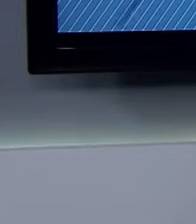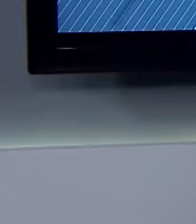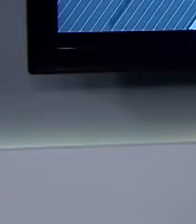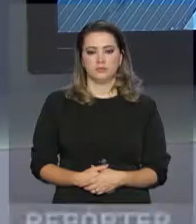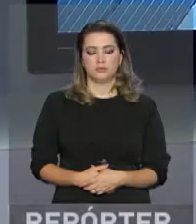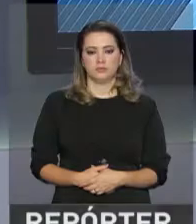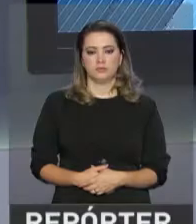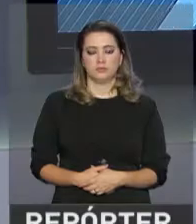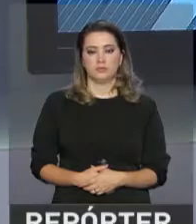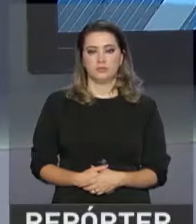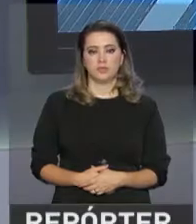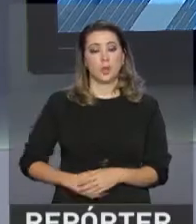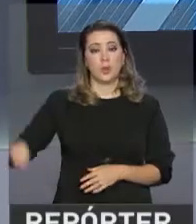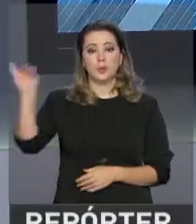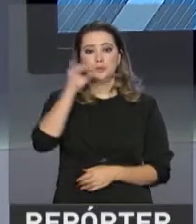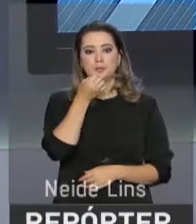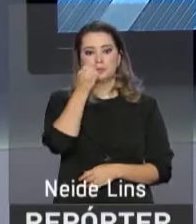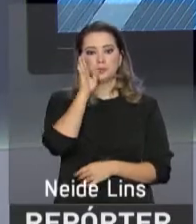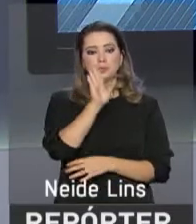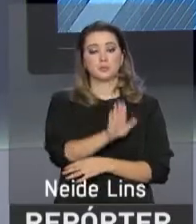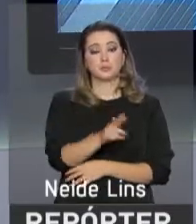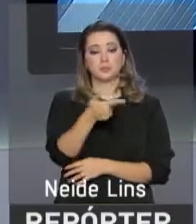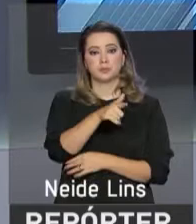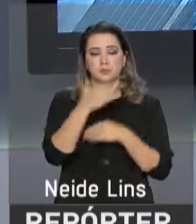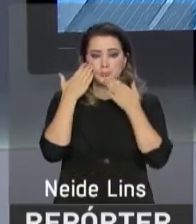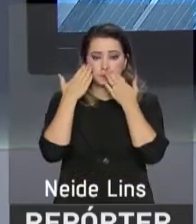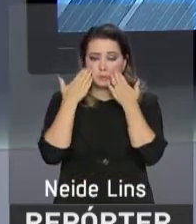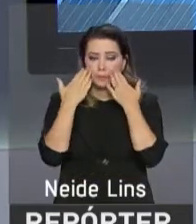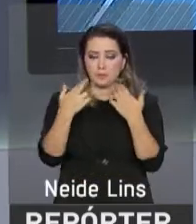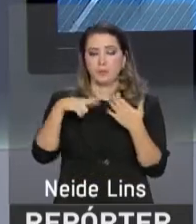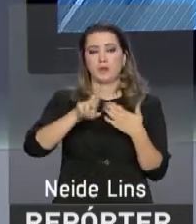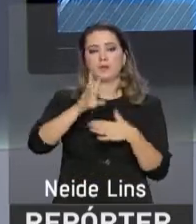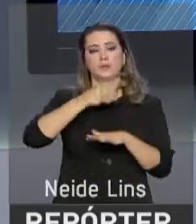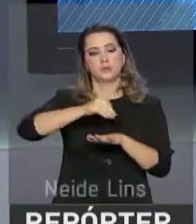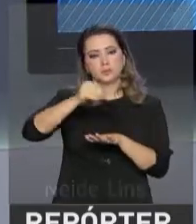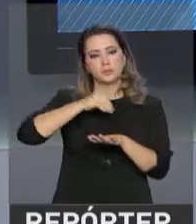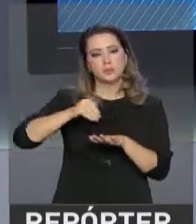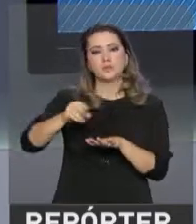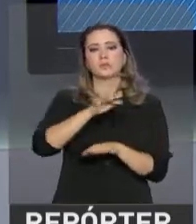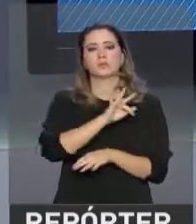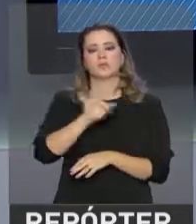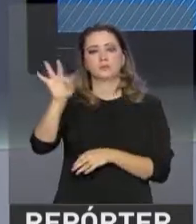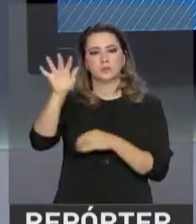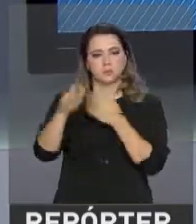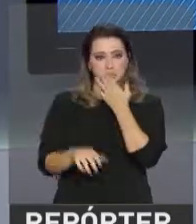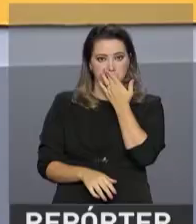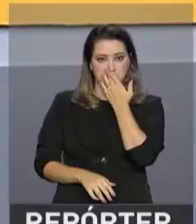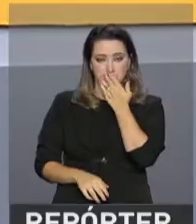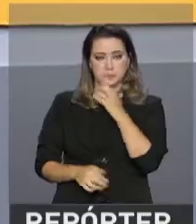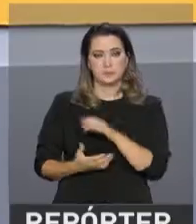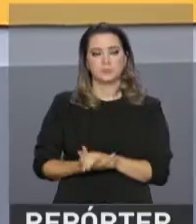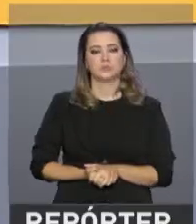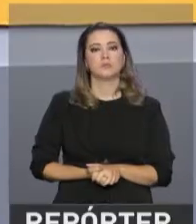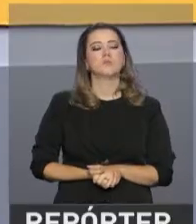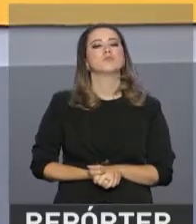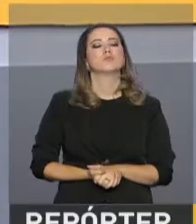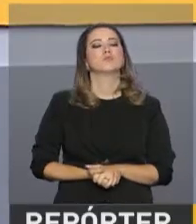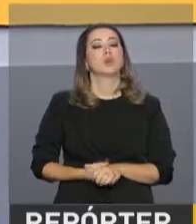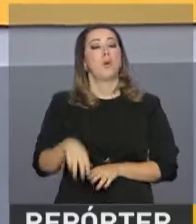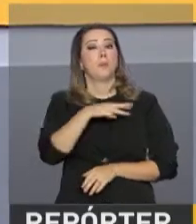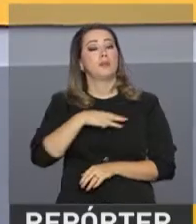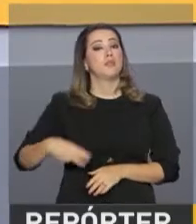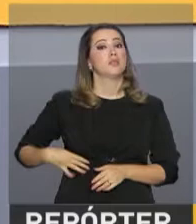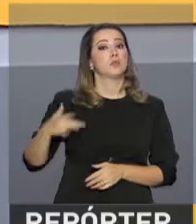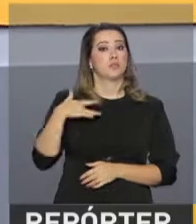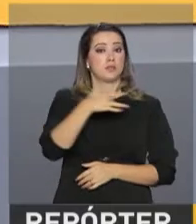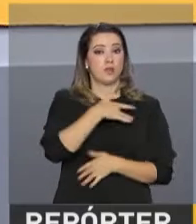olá boa tarde começa agora mas o repórter nbr com as notícias do governo federal o ministro da saúde ricardo